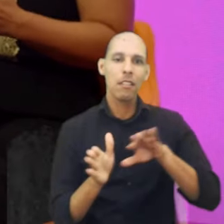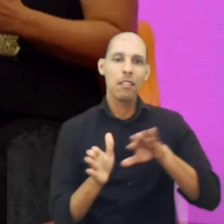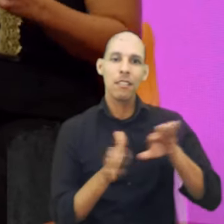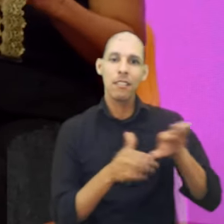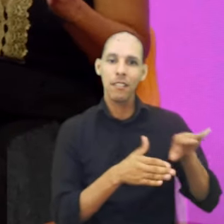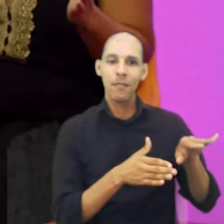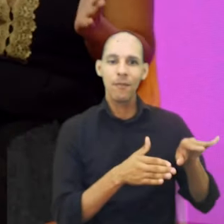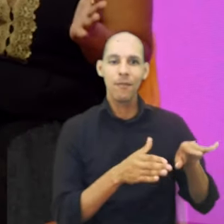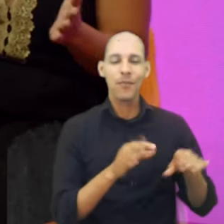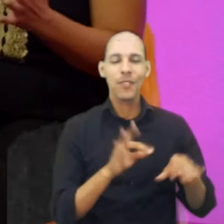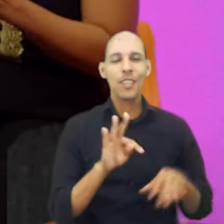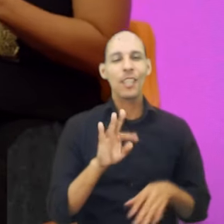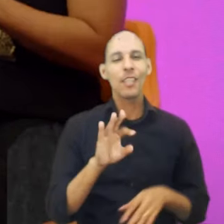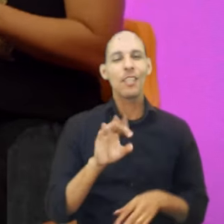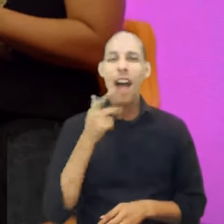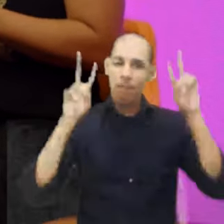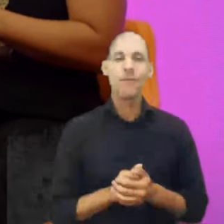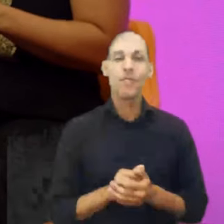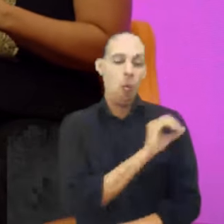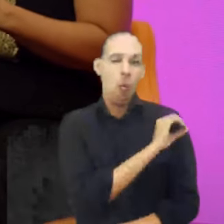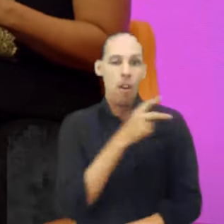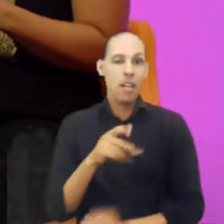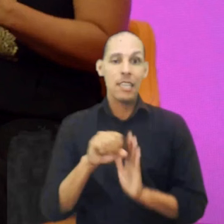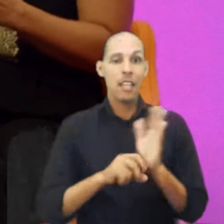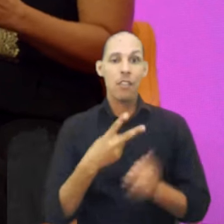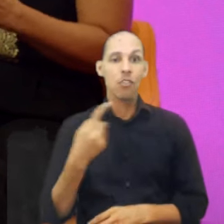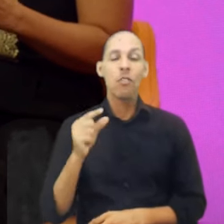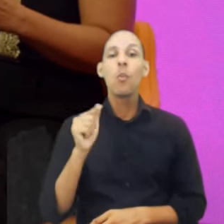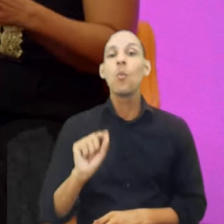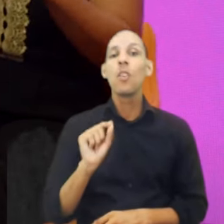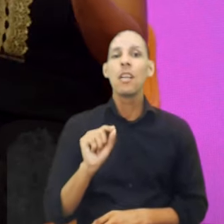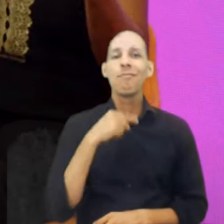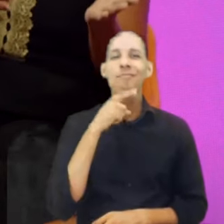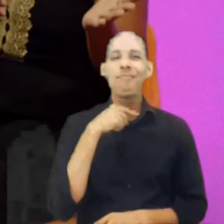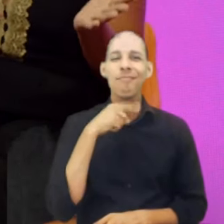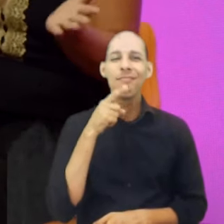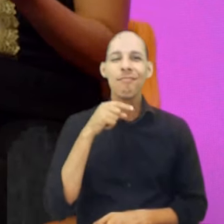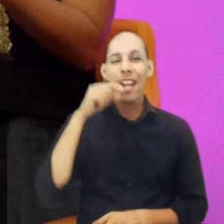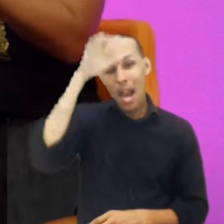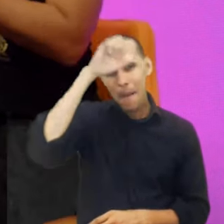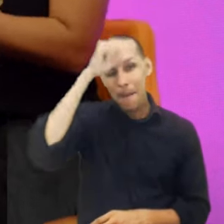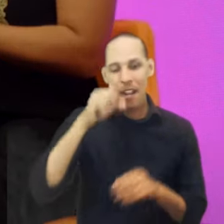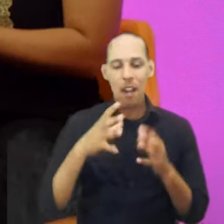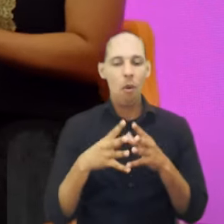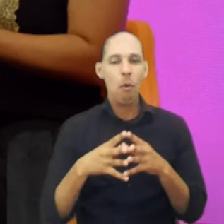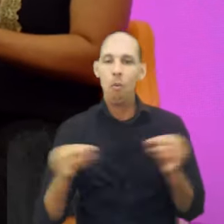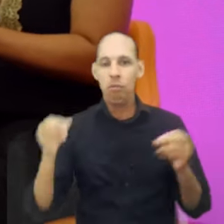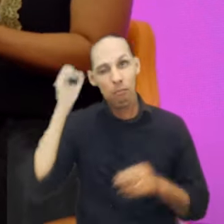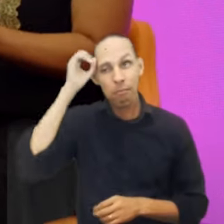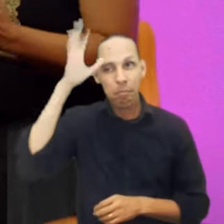falava, o grande analfabeto do século XXI vai ser aquele que não tem essa habilidade de desaprender e